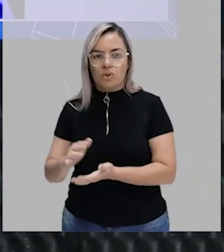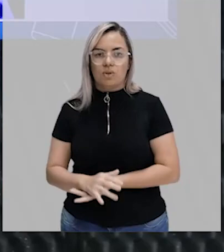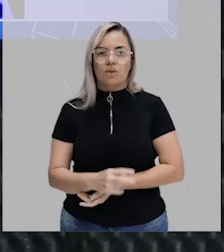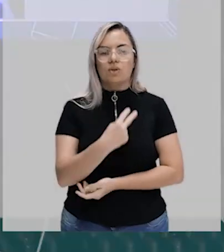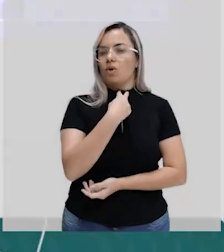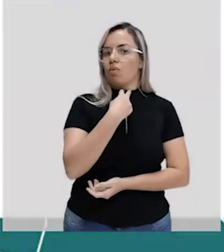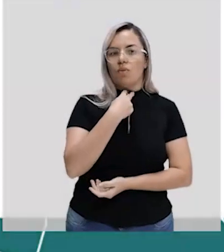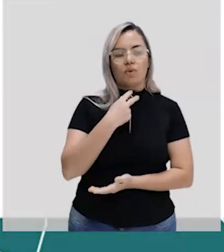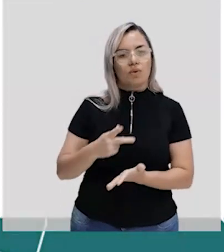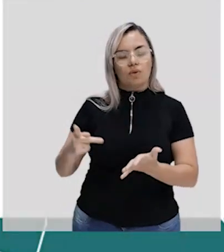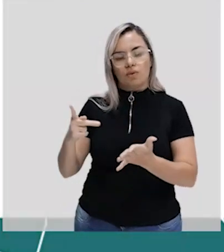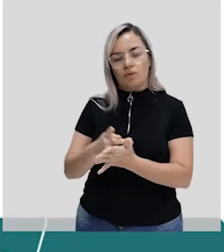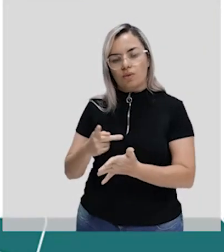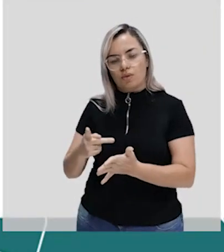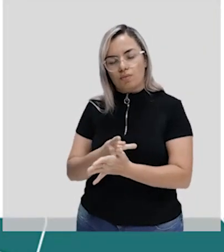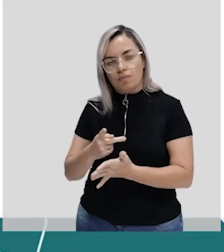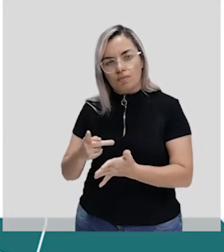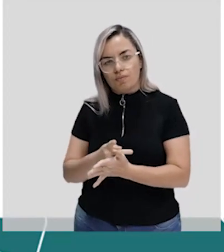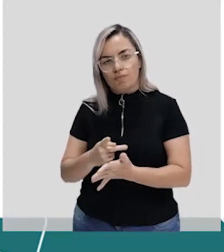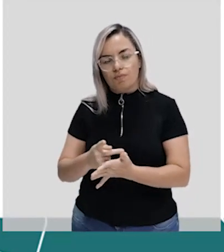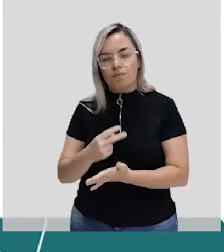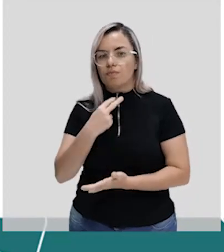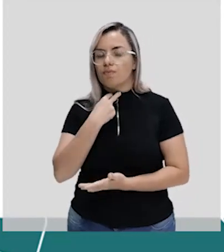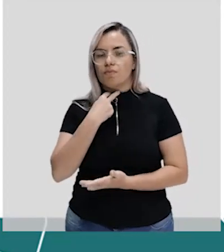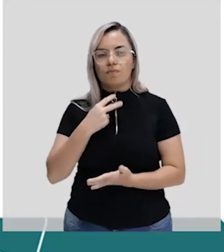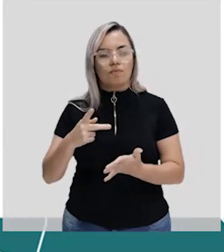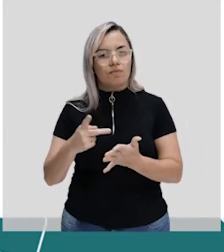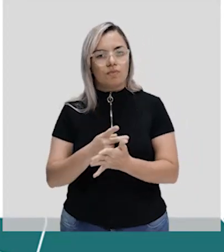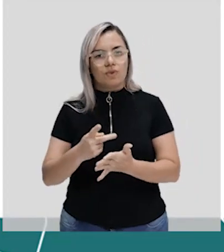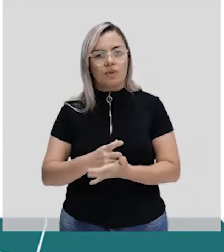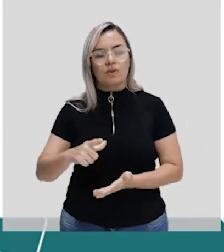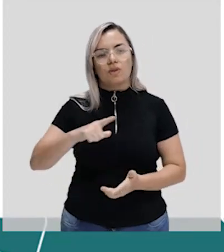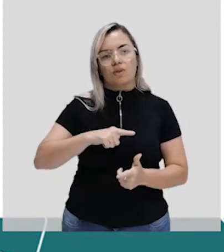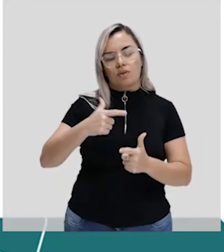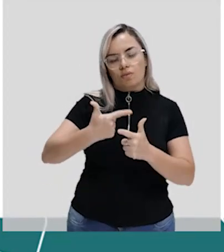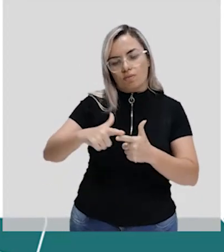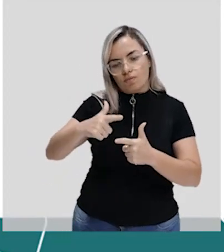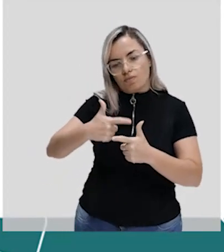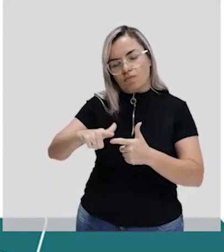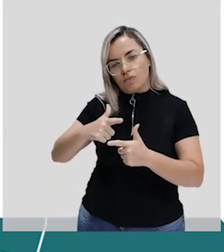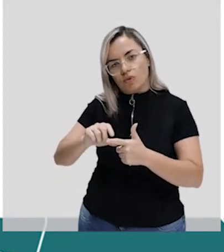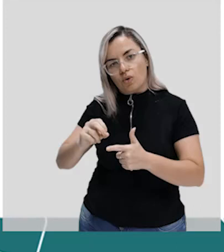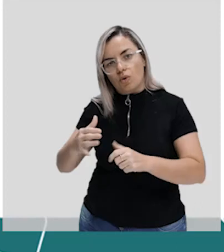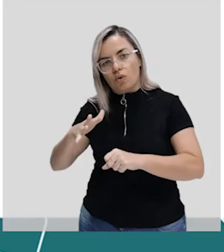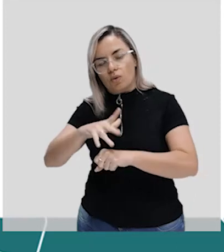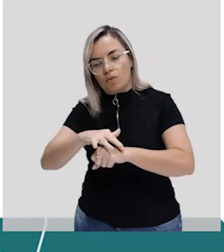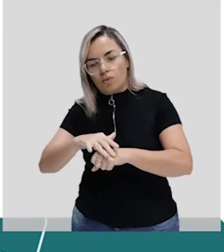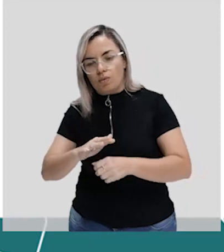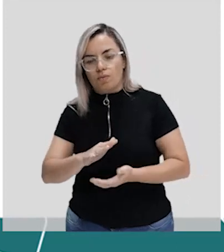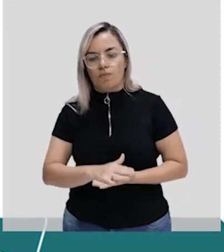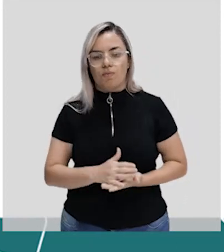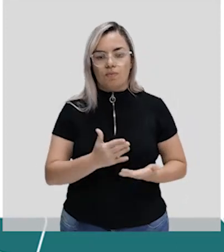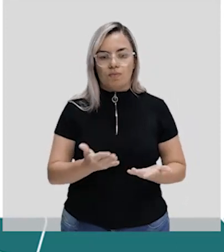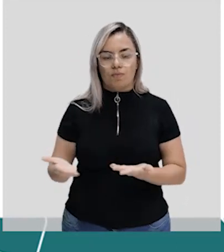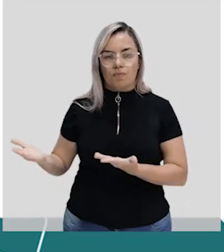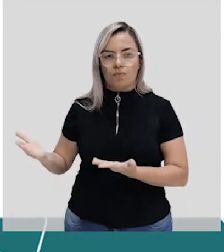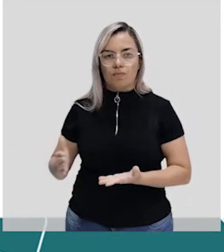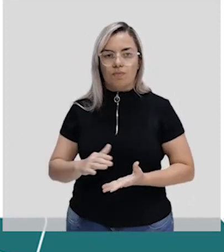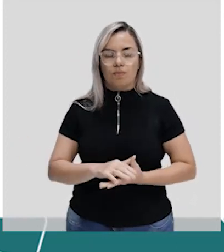erro, tá? Se tiver algum erro, vai ter problema. Então, o grau de